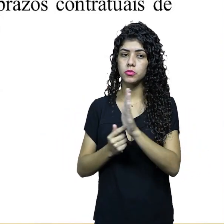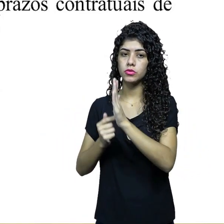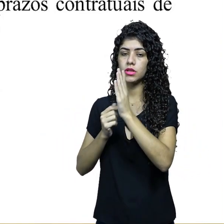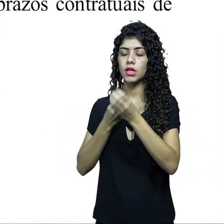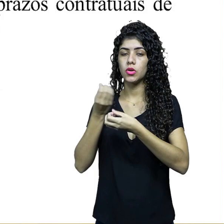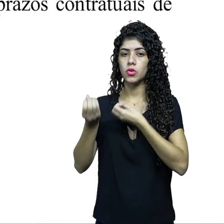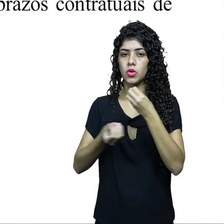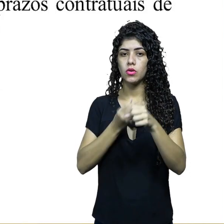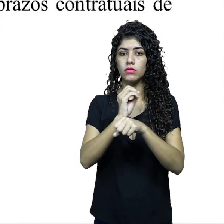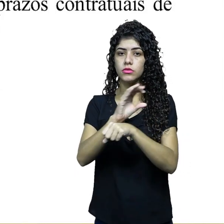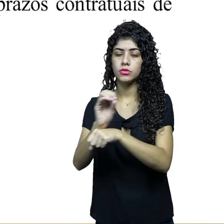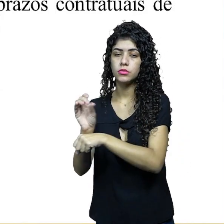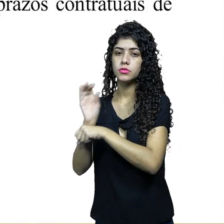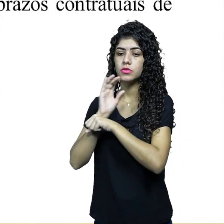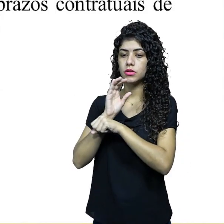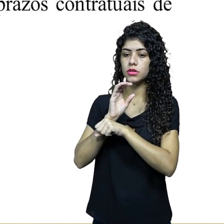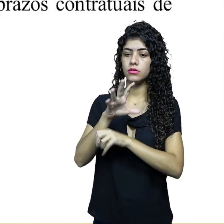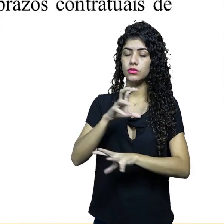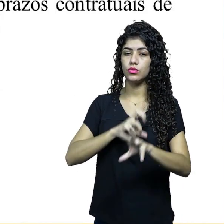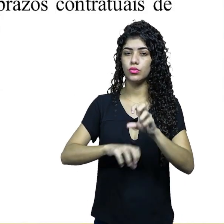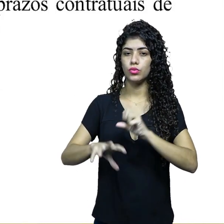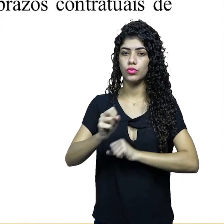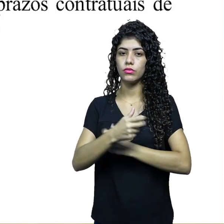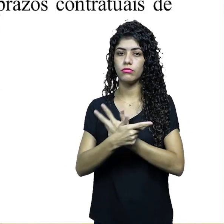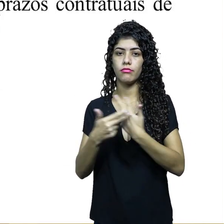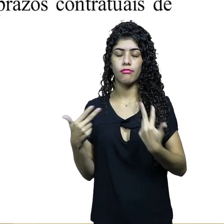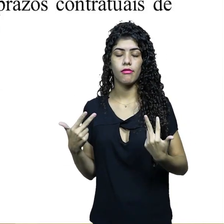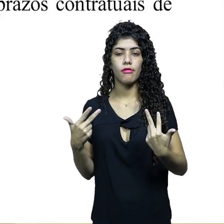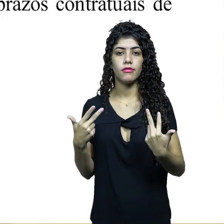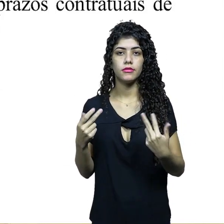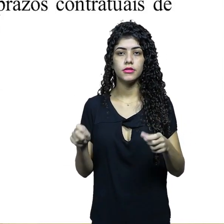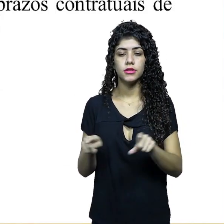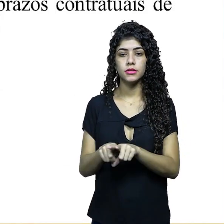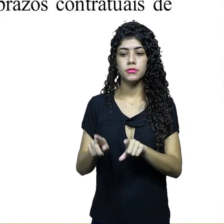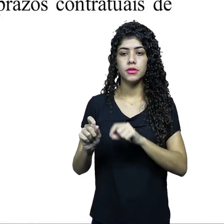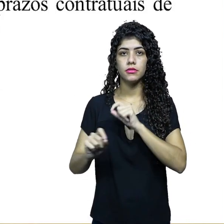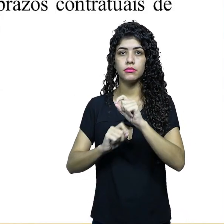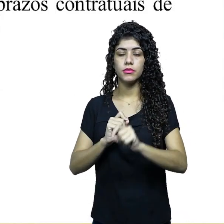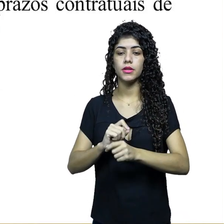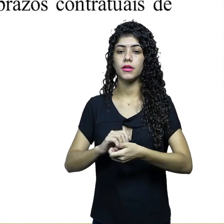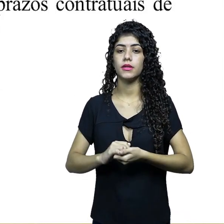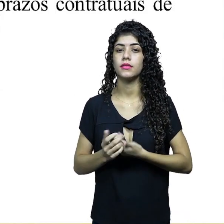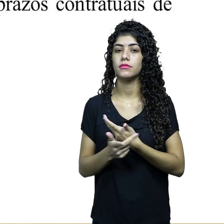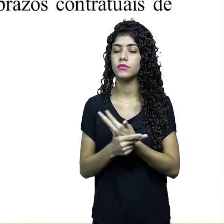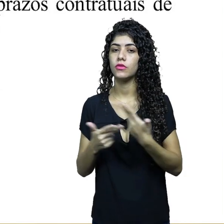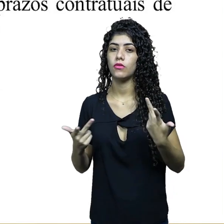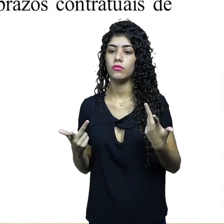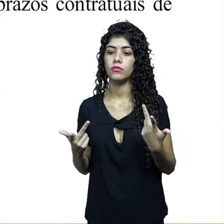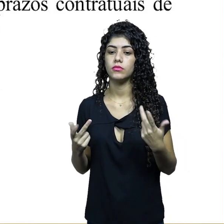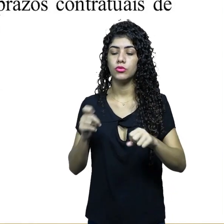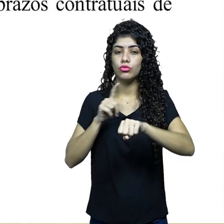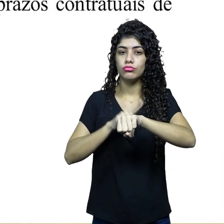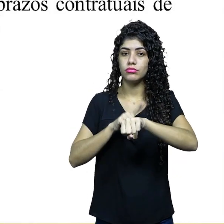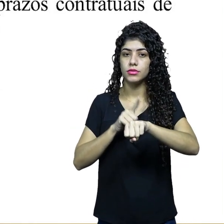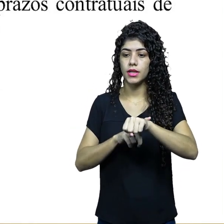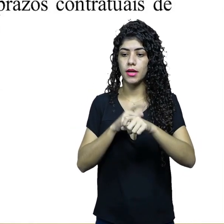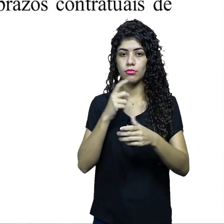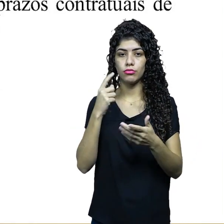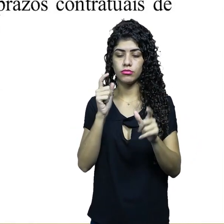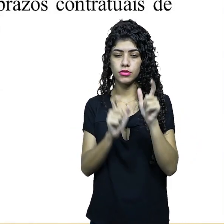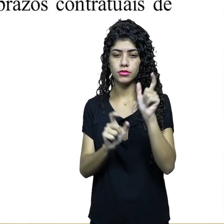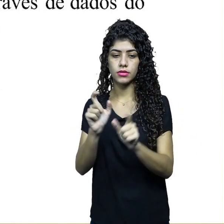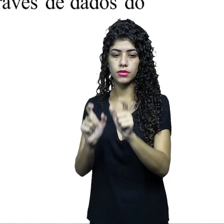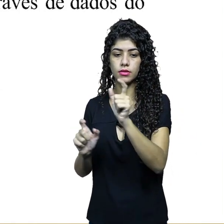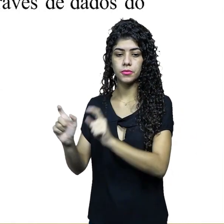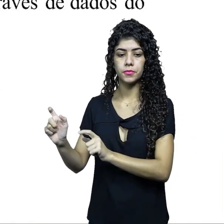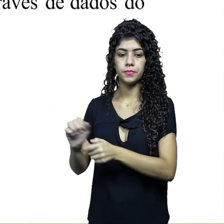de distribuição, a exploração dos diversos segmentos de mercado, os territórios e os prazos contratuais de cada